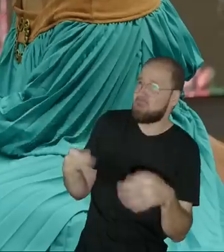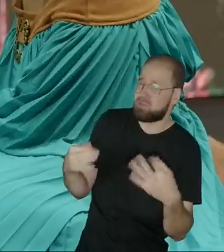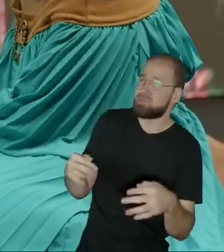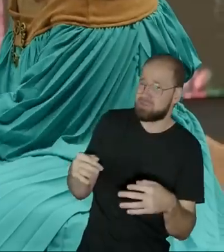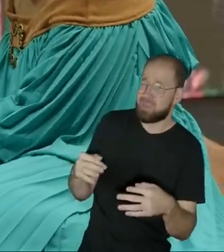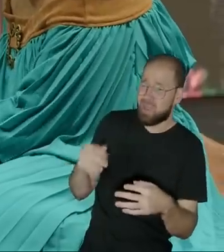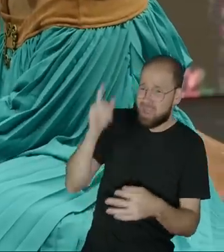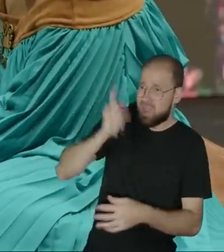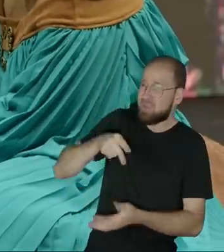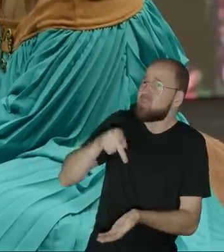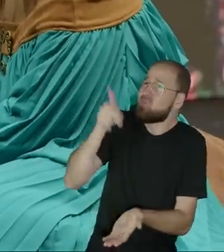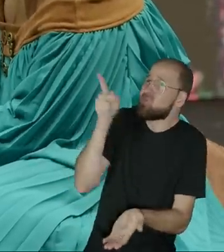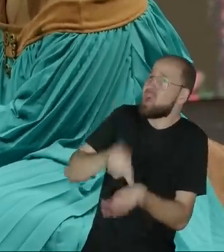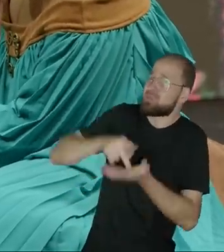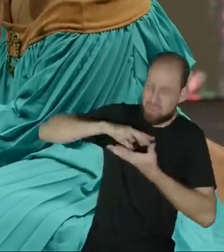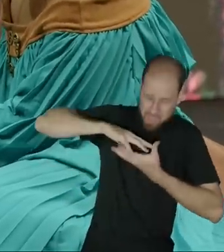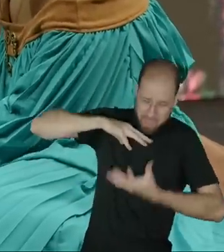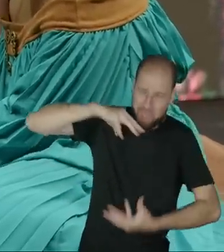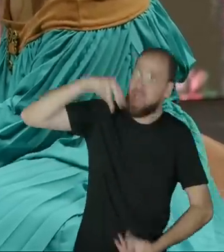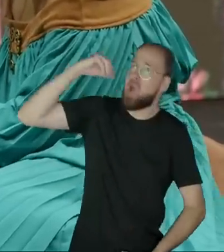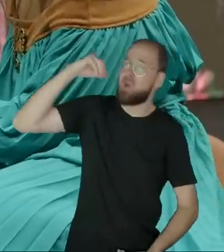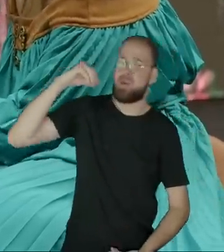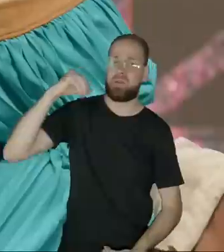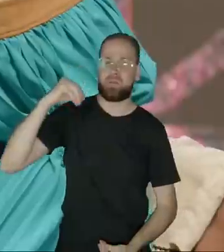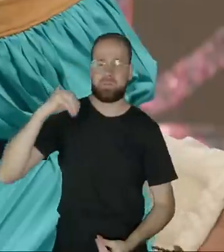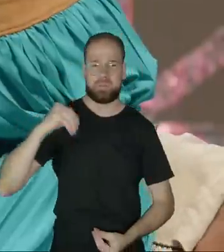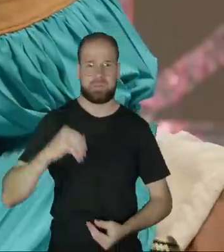são na minha alma.